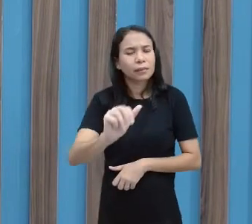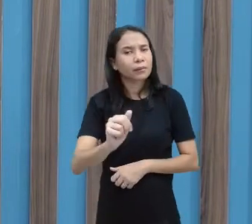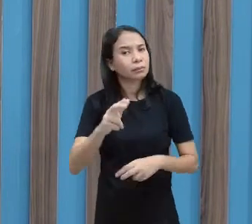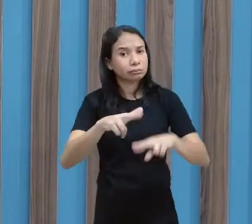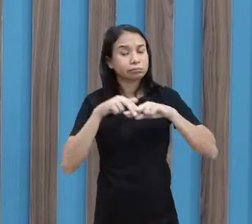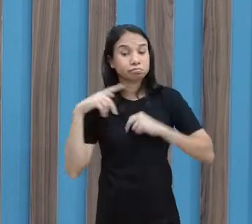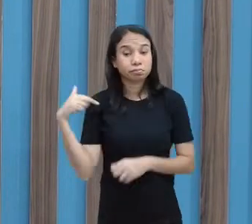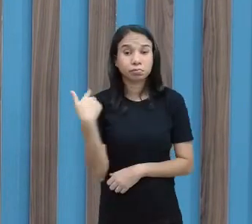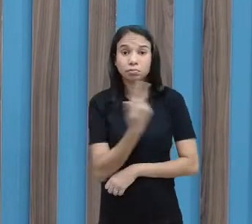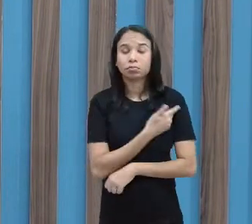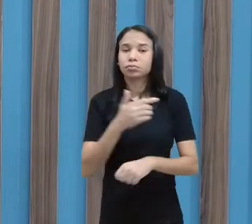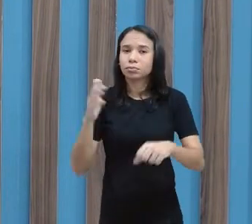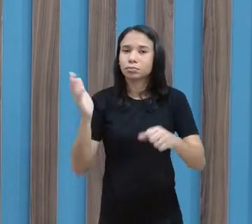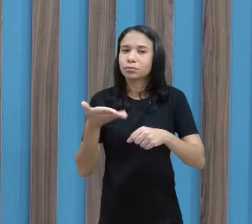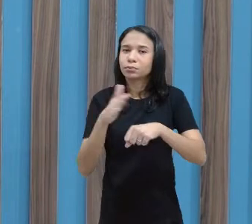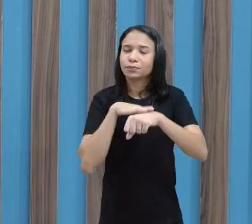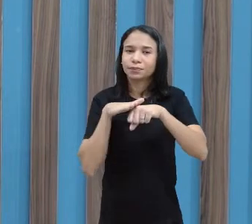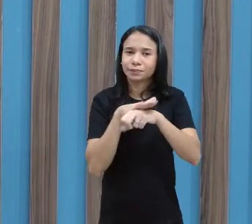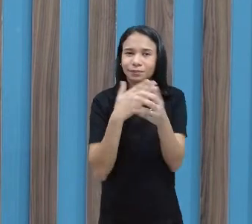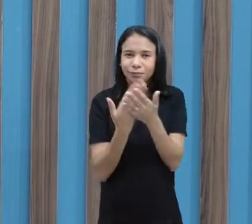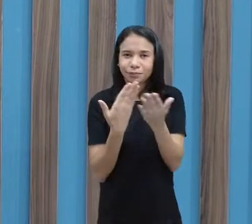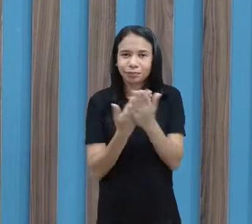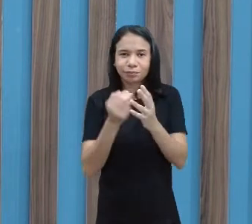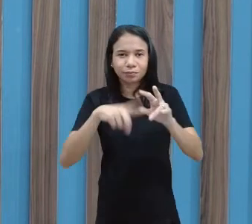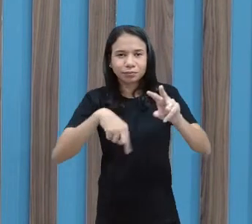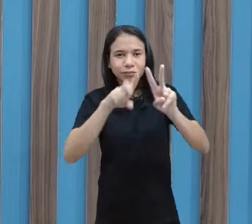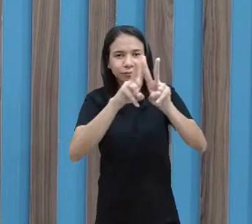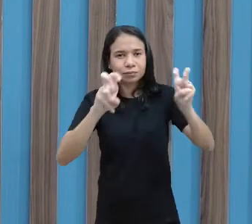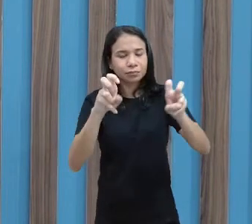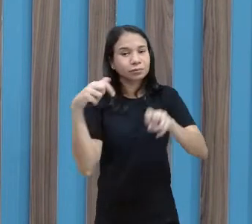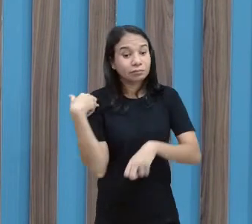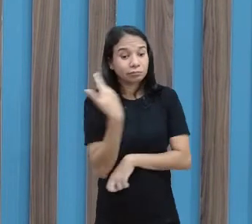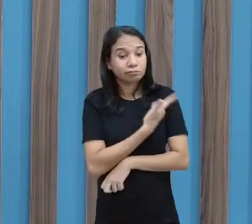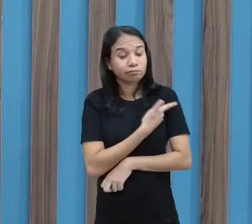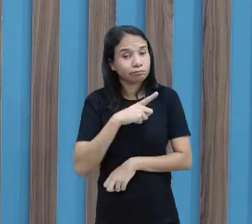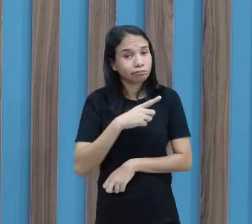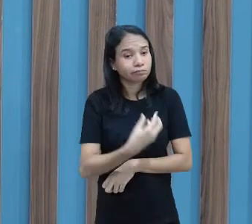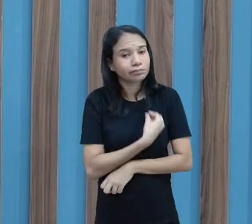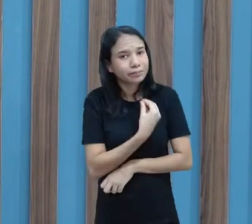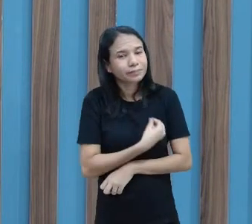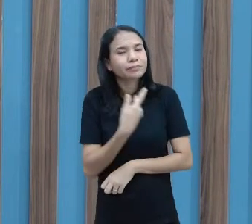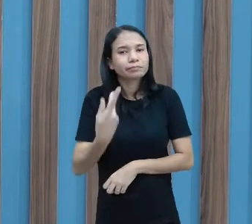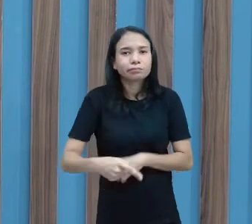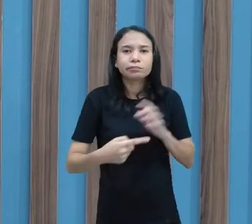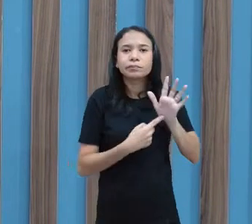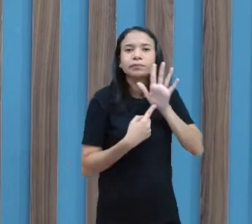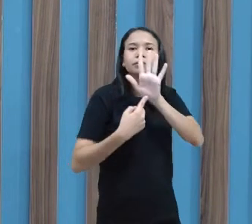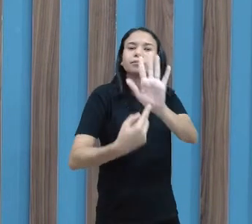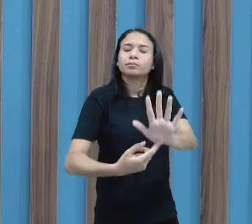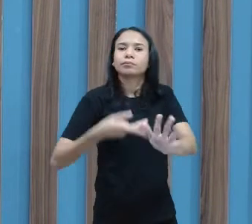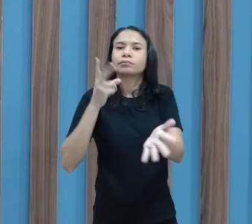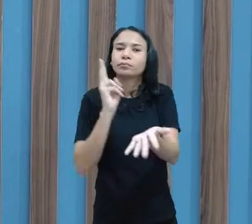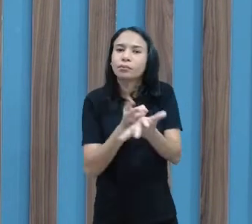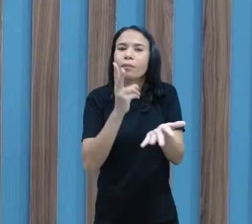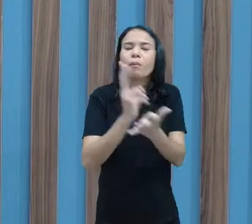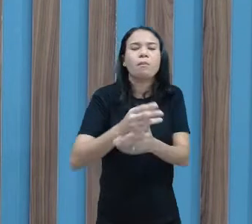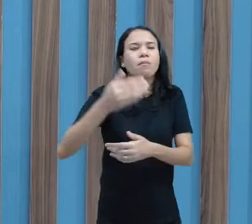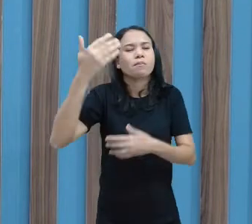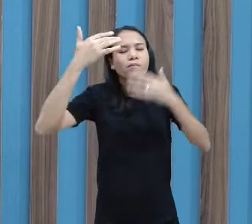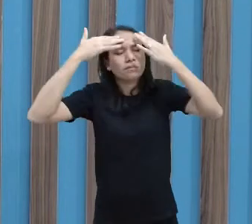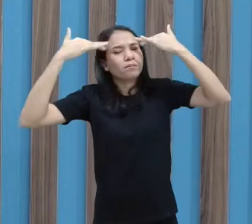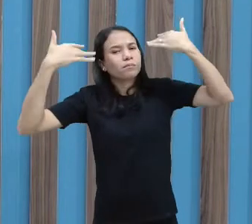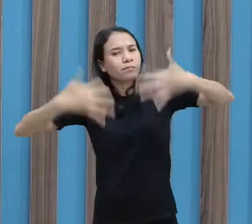bastante nas nossas aulas também, é um assunto que a gente coloca aqui, né? Expõe exaustivamente,